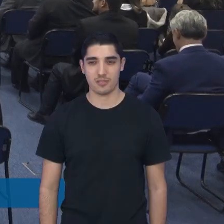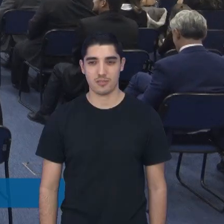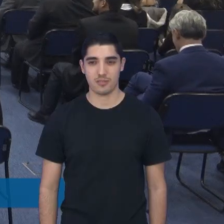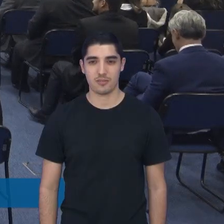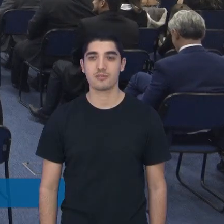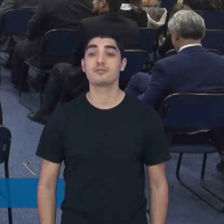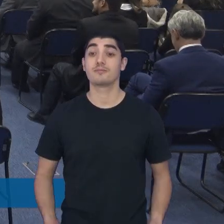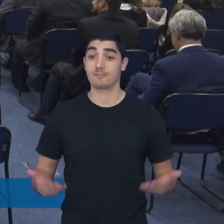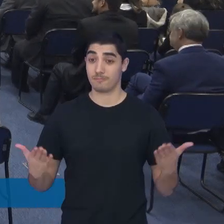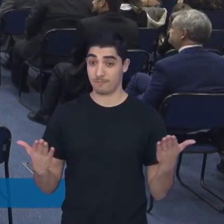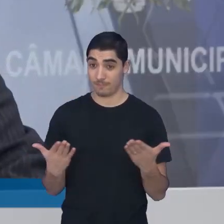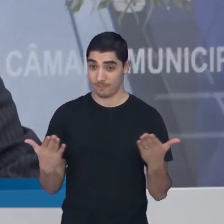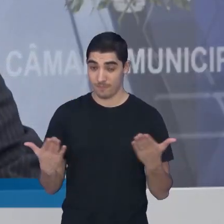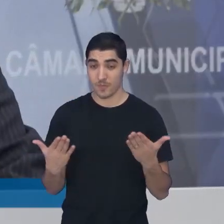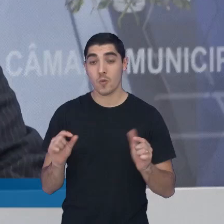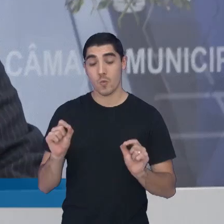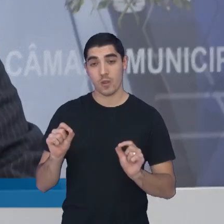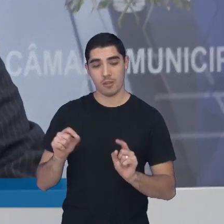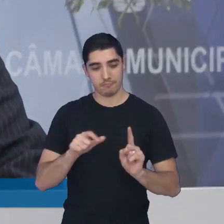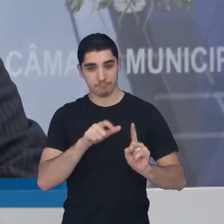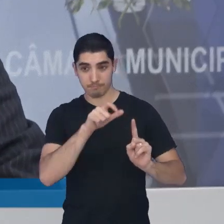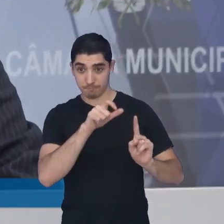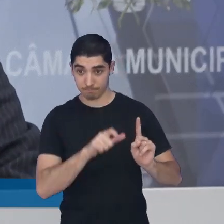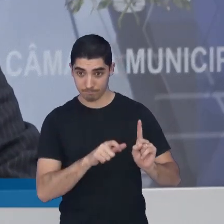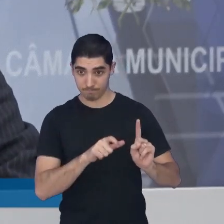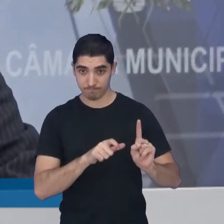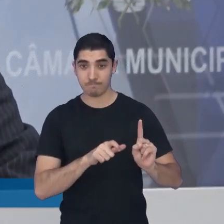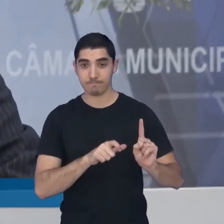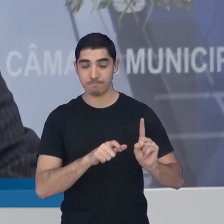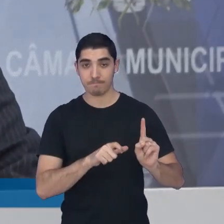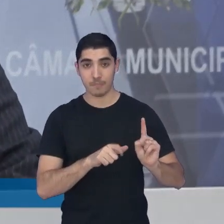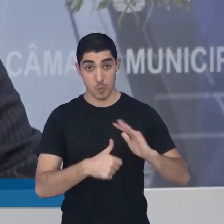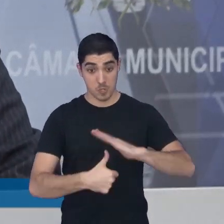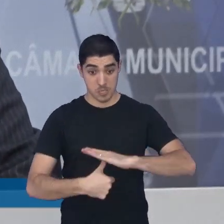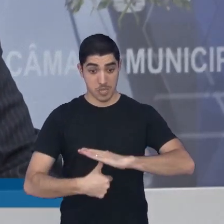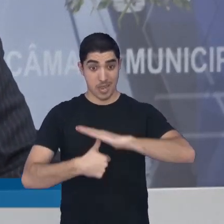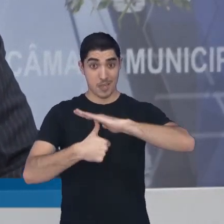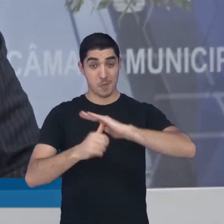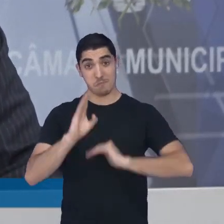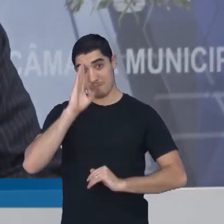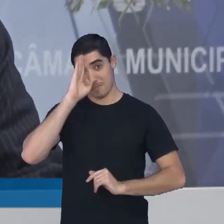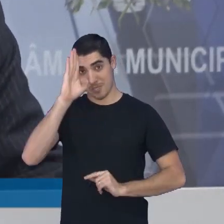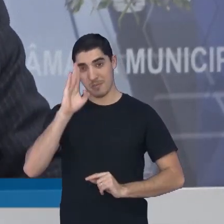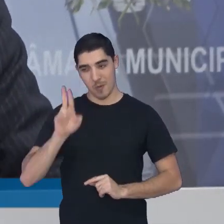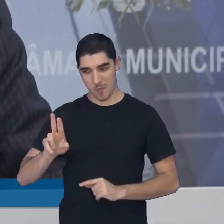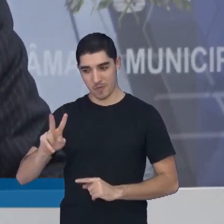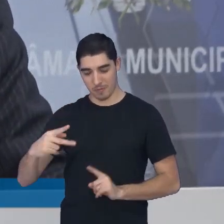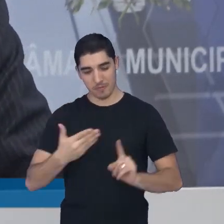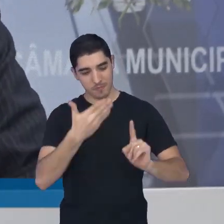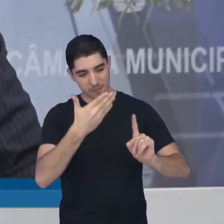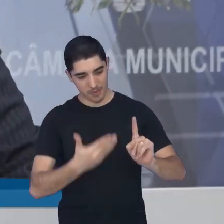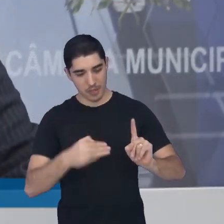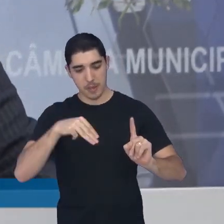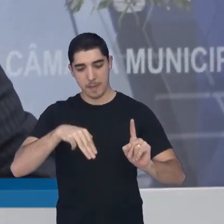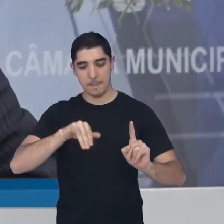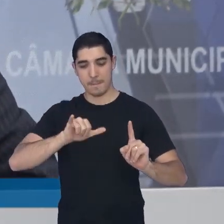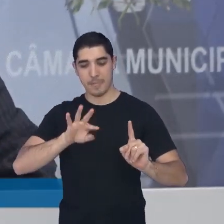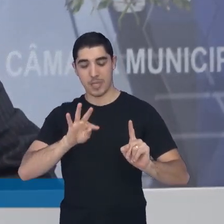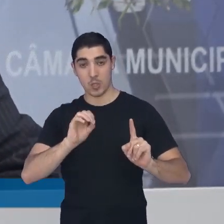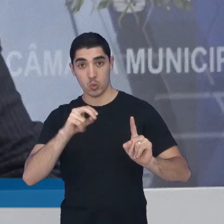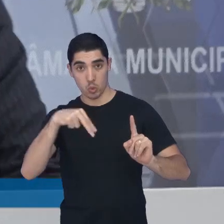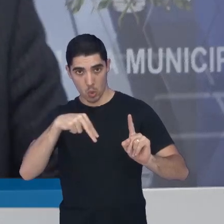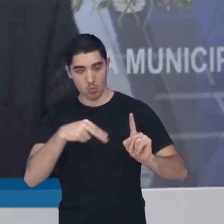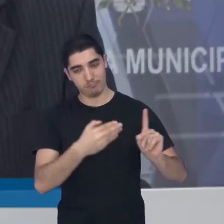Neste momento, ouviremos o pronunciamento do magnífico reitor da Univap, professor Dr. Milton Beltrame